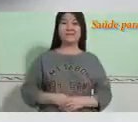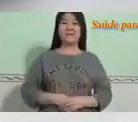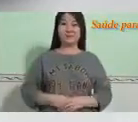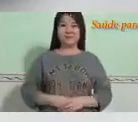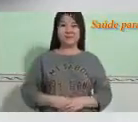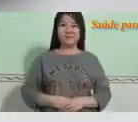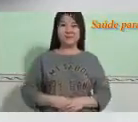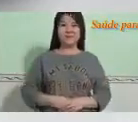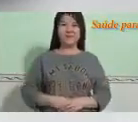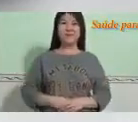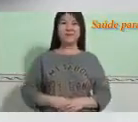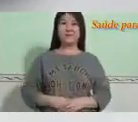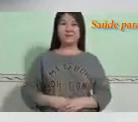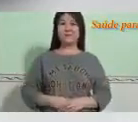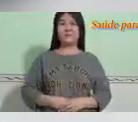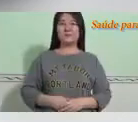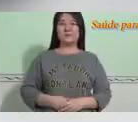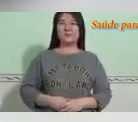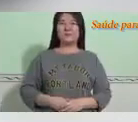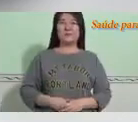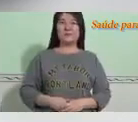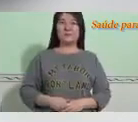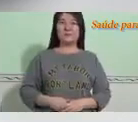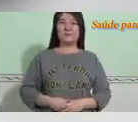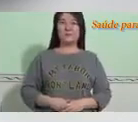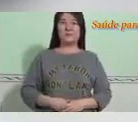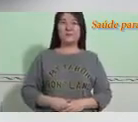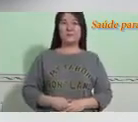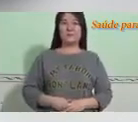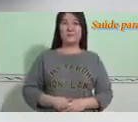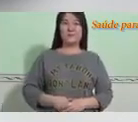apareceu náuseas vírgula gomes ou diarreia